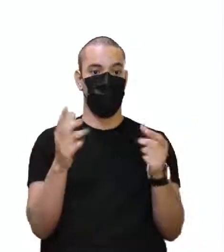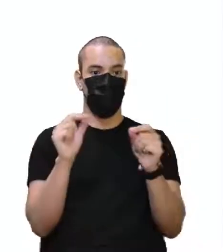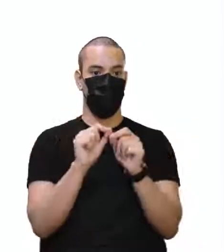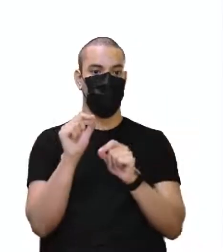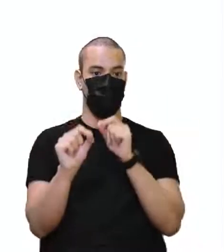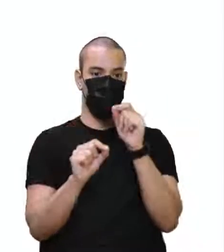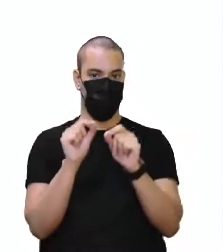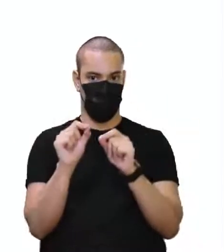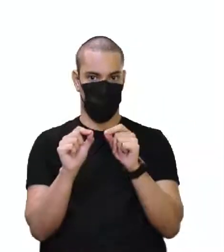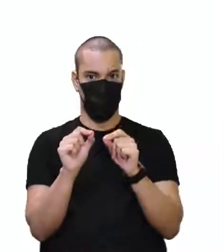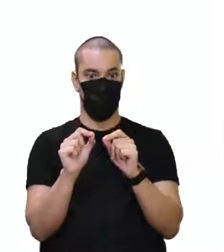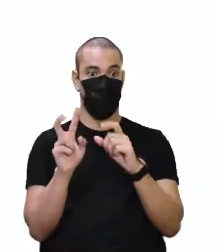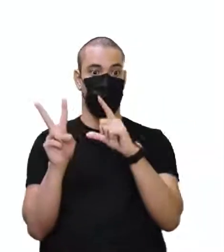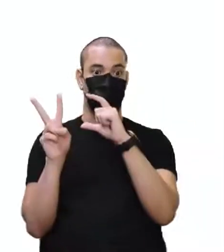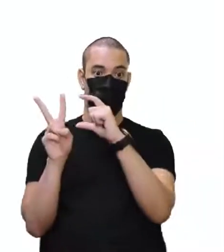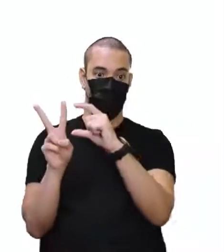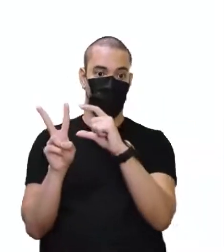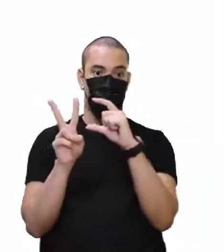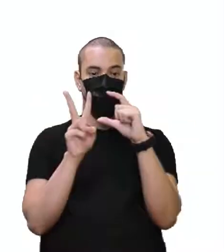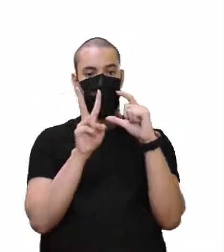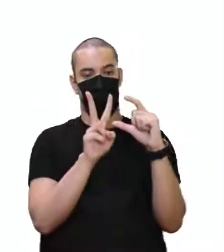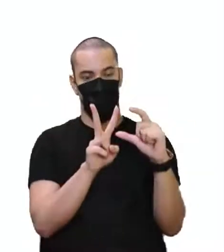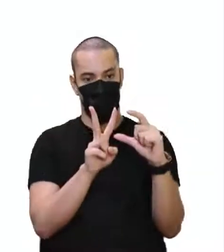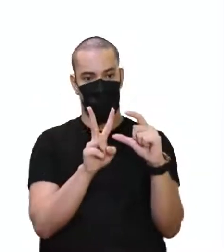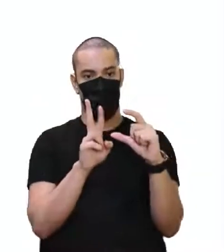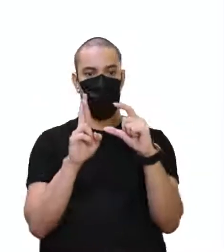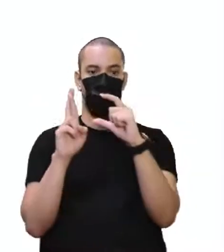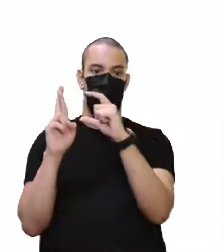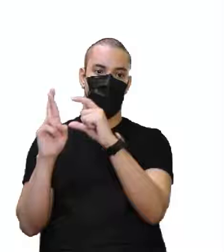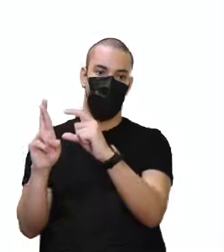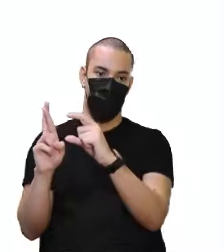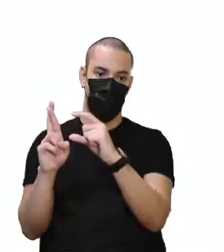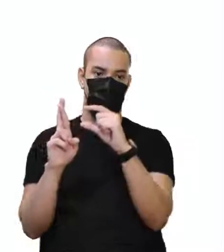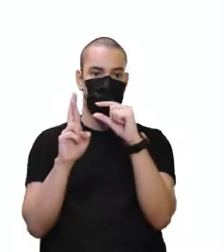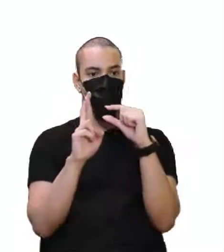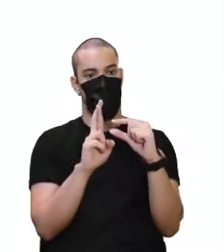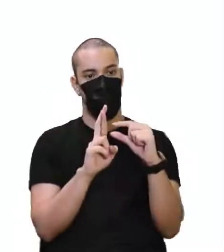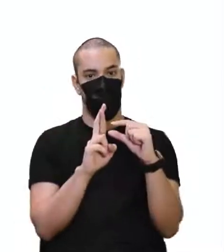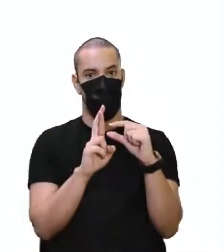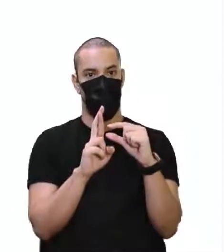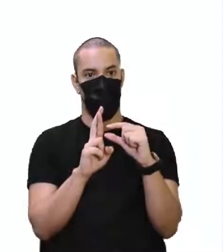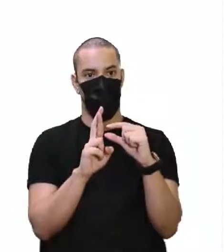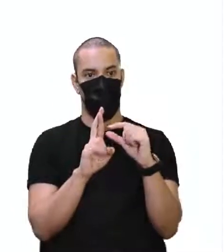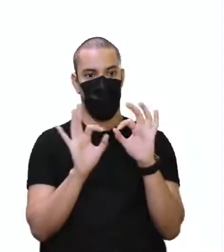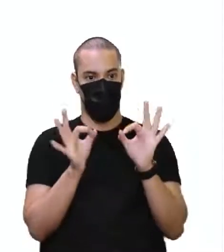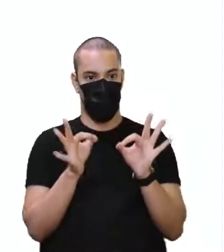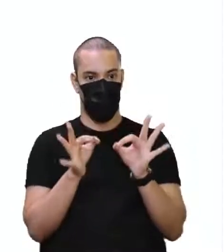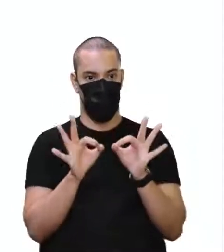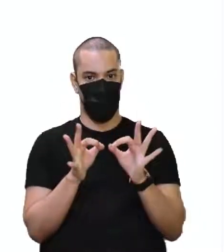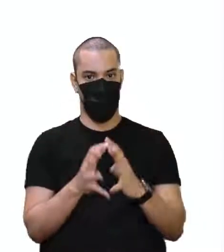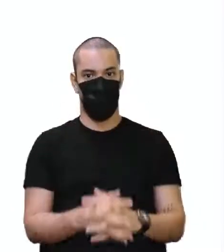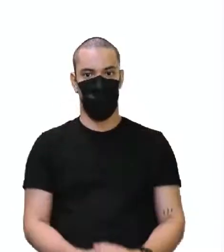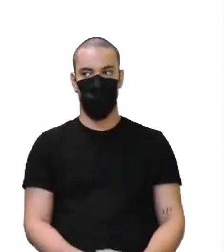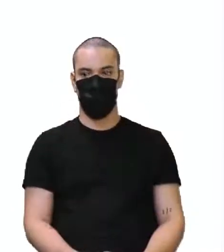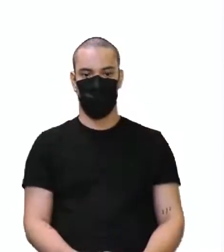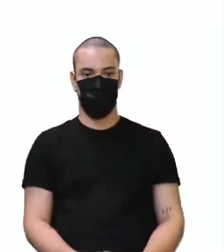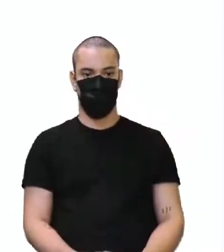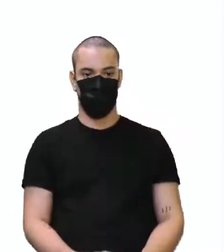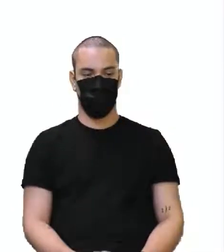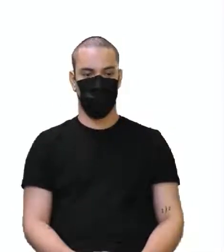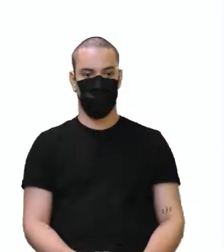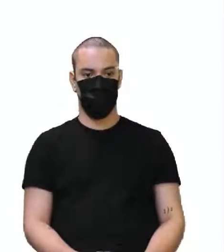mais para baixo. Vzão com Vzão, Rzão com Rzinho.